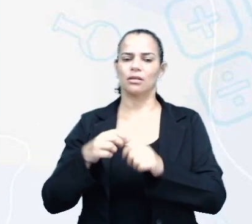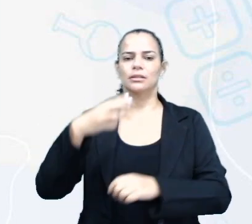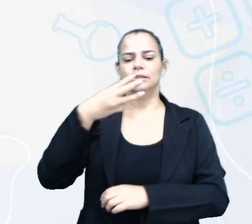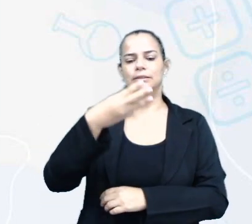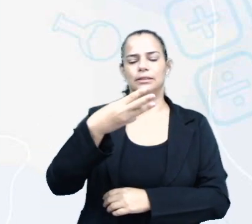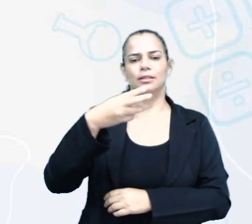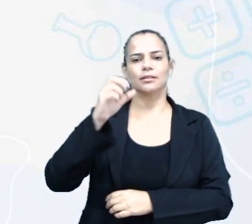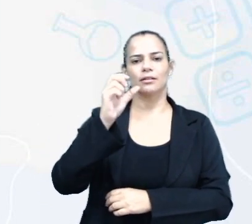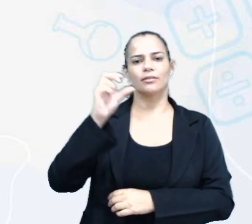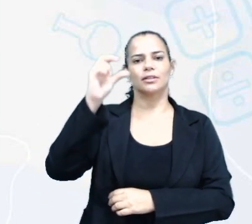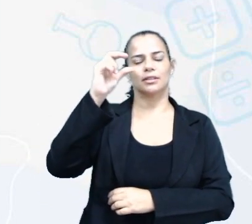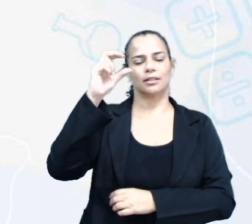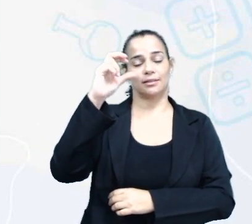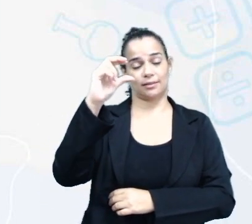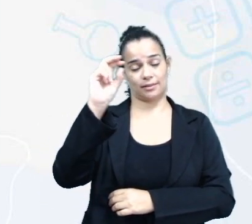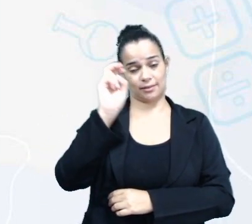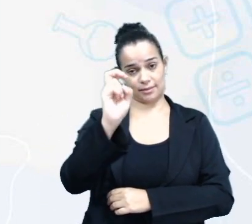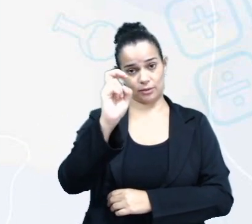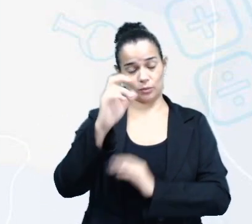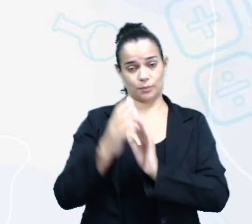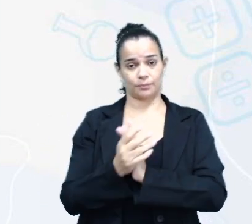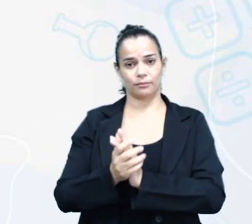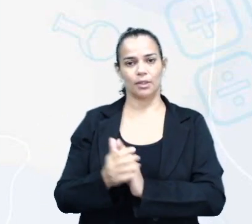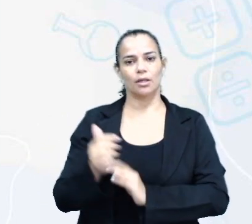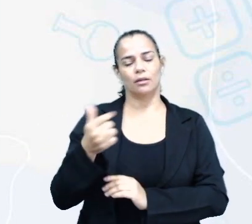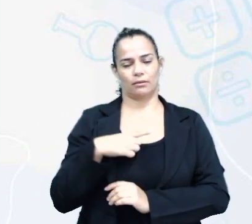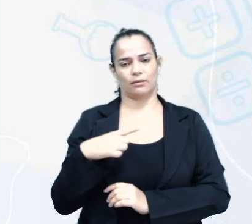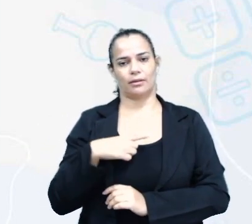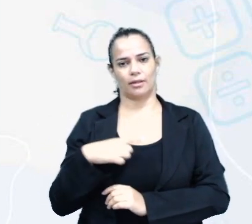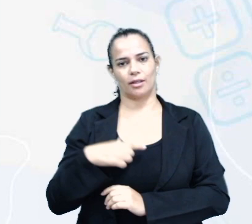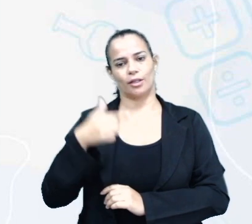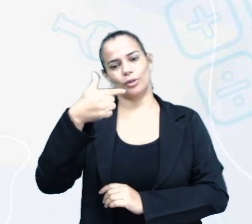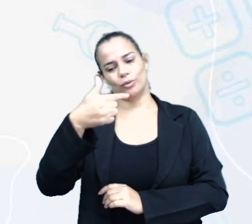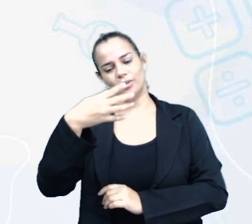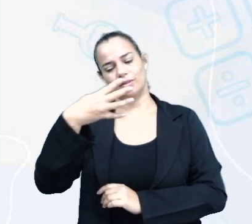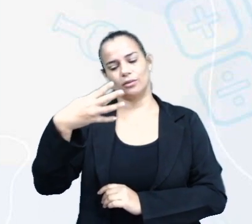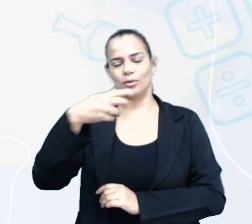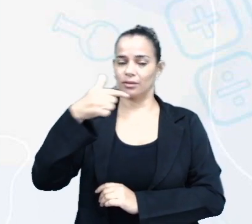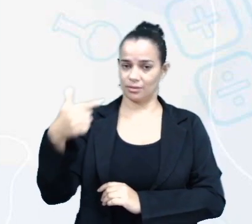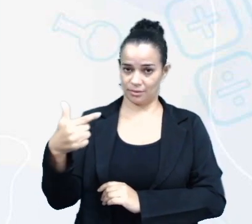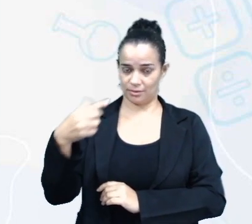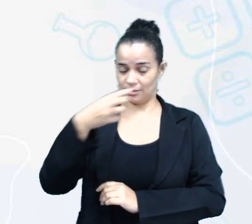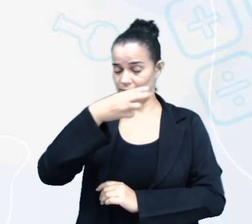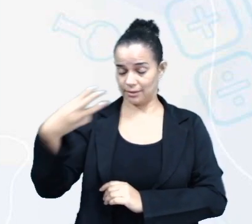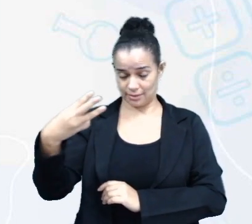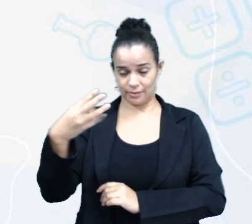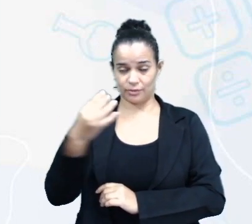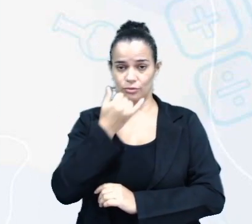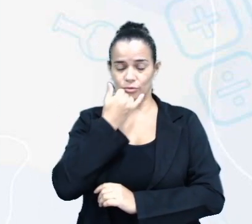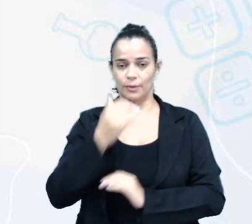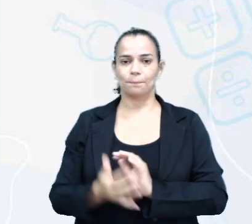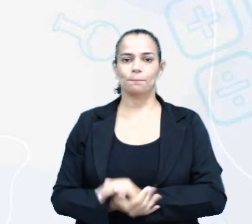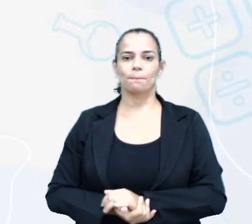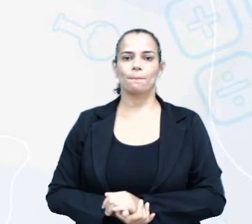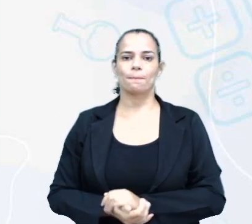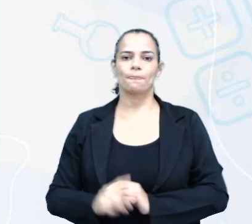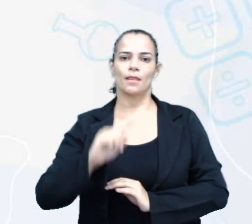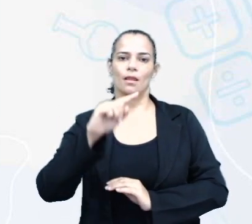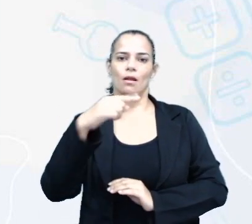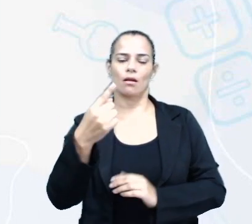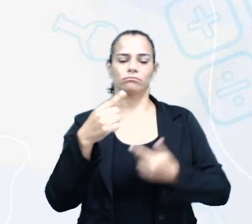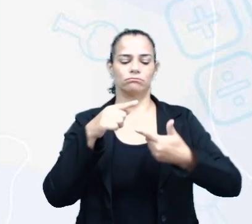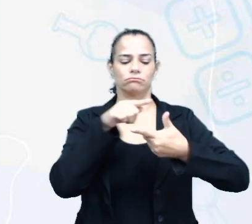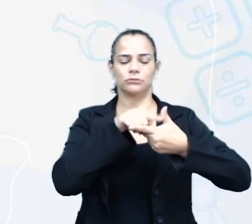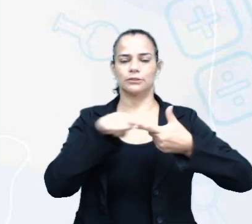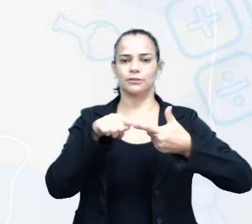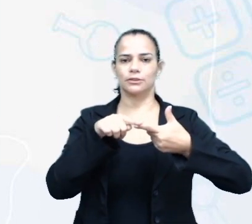5, eu terei 243. A segunda propriedade, para relembrar, é uma divisão de potência